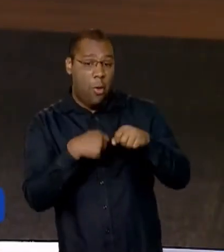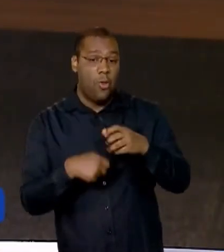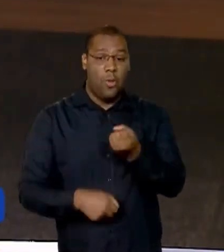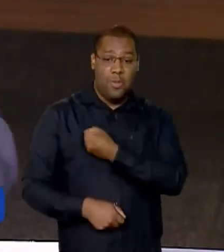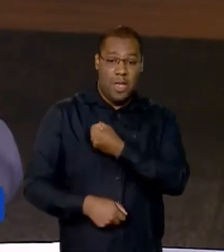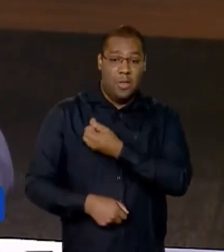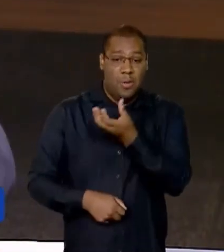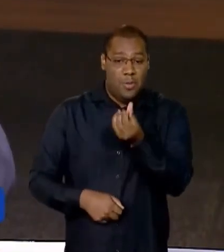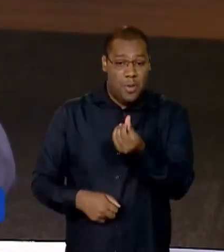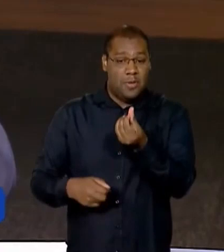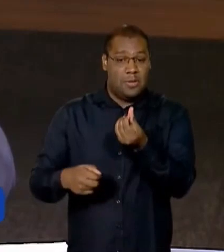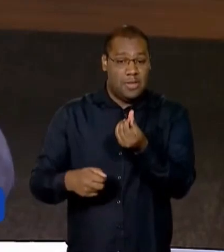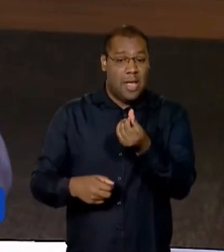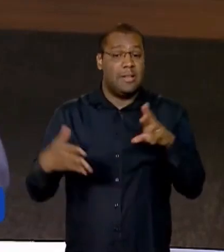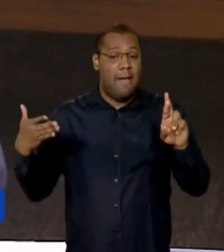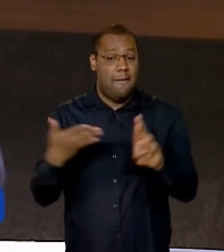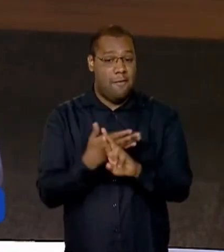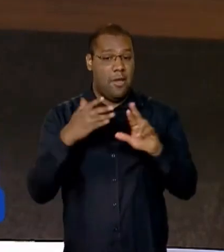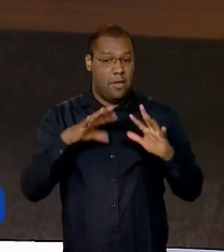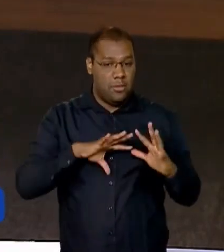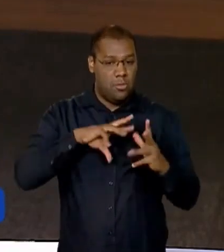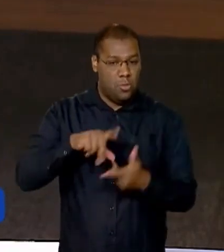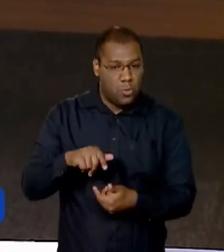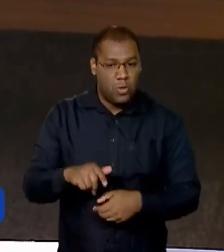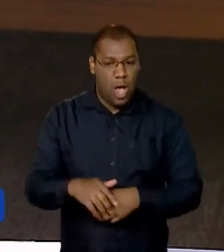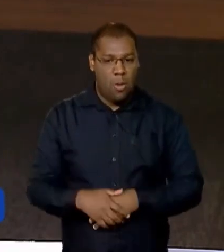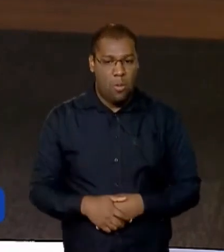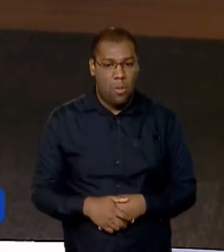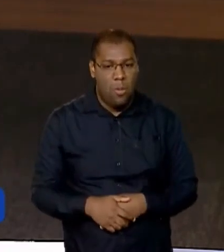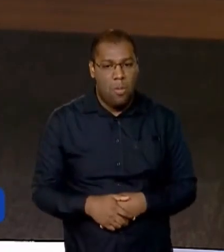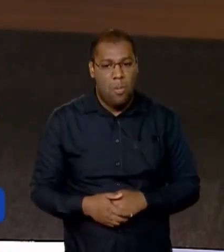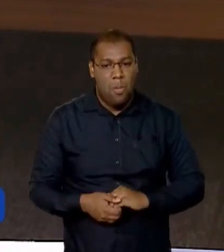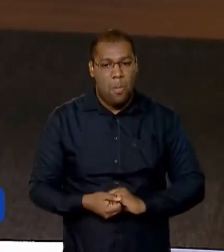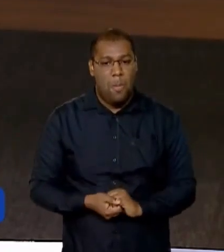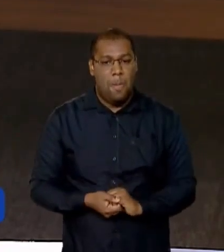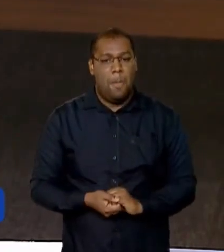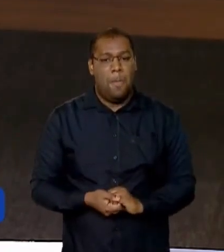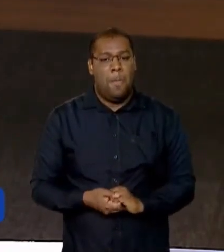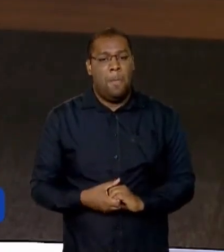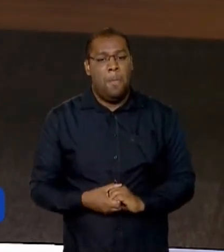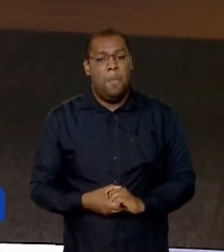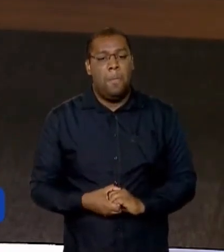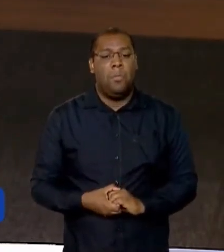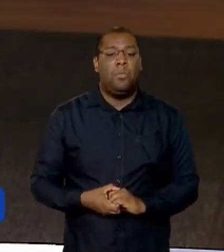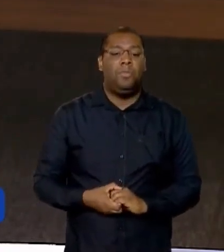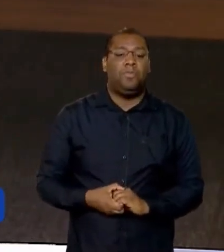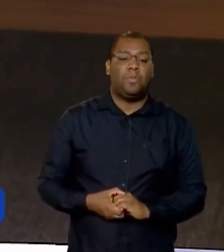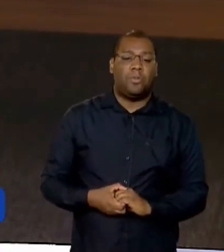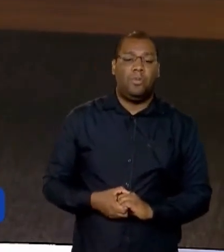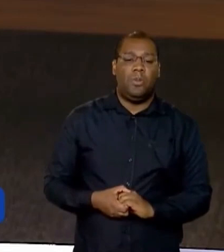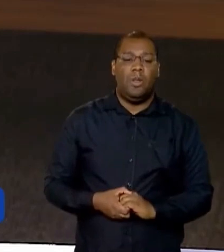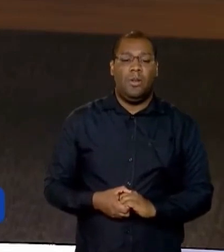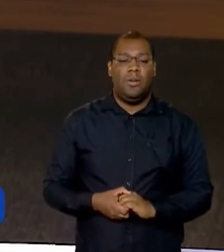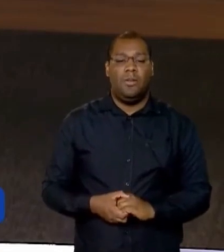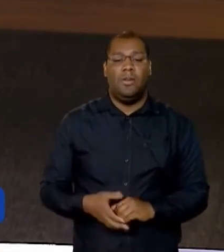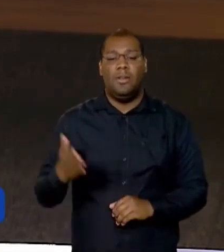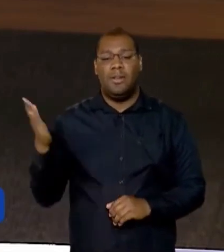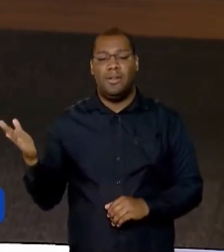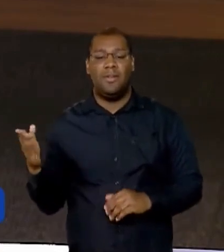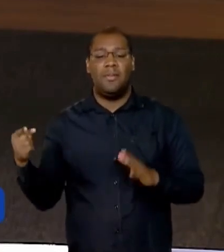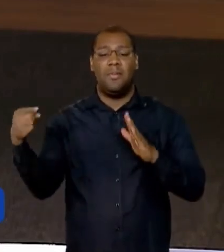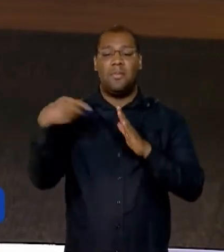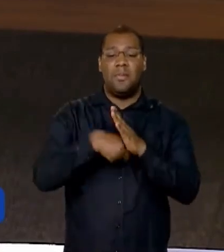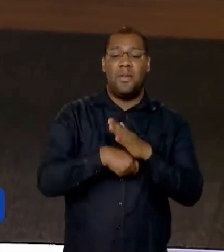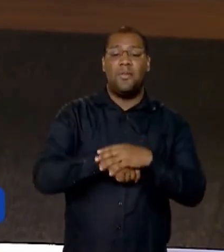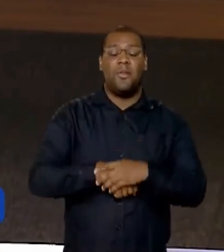mundo as coisas estão acontecendo a a a a nossa companh Carine perguntou agora